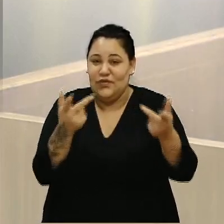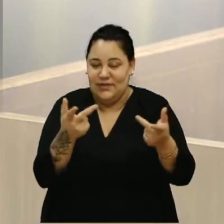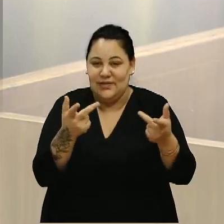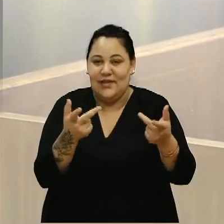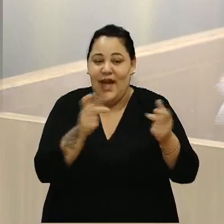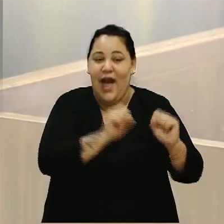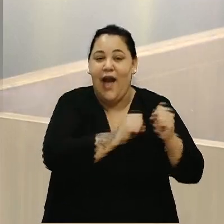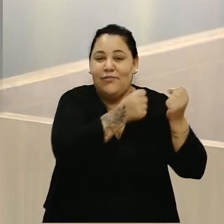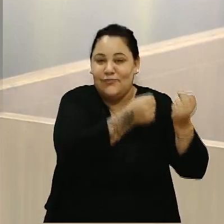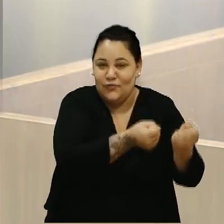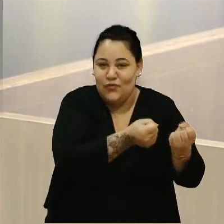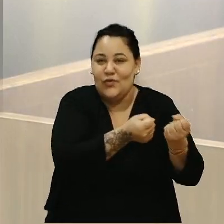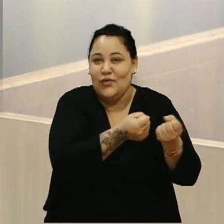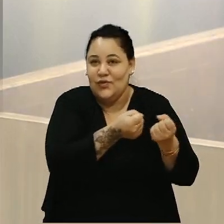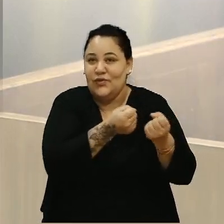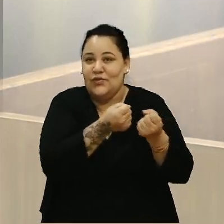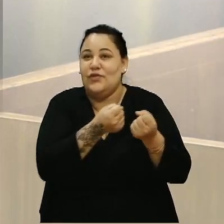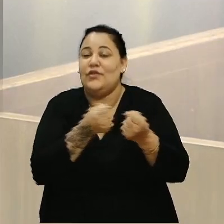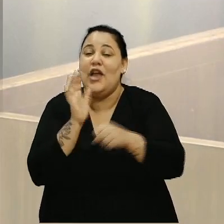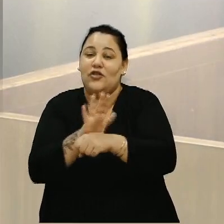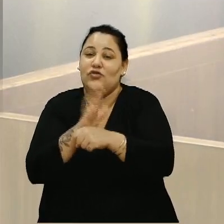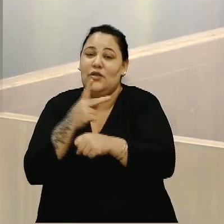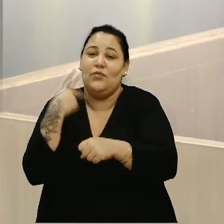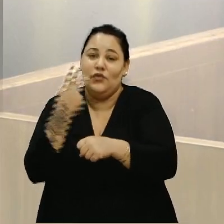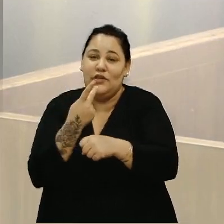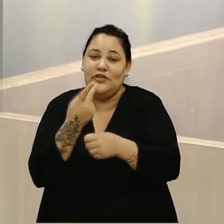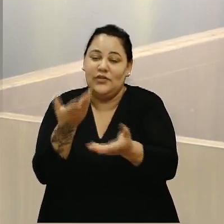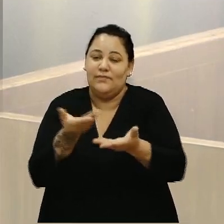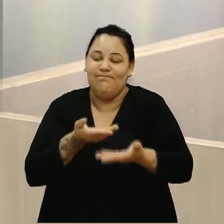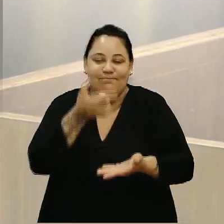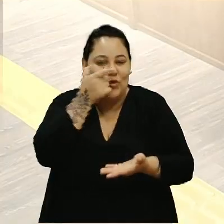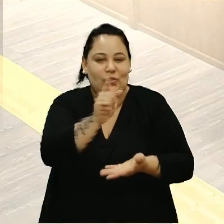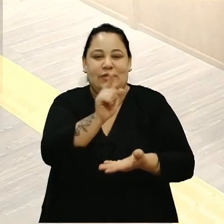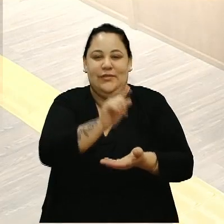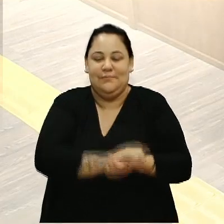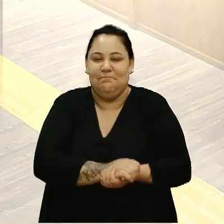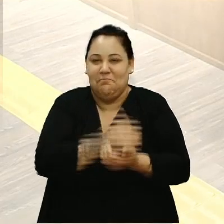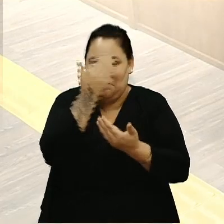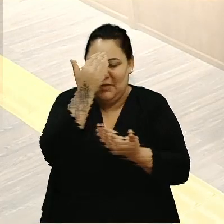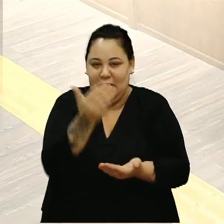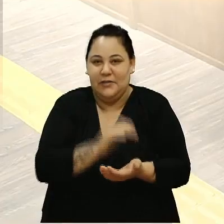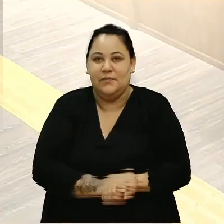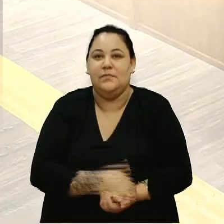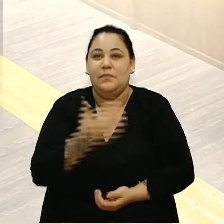mais a mediação feita pelos deputados, nos deu essa conquista. Muito obrigada. Peço declaração de líder para